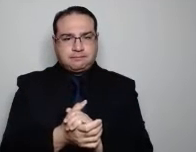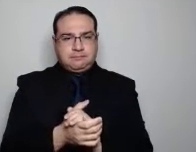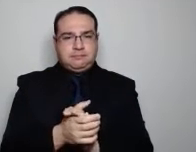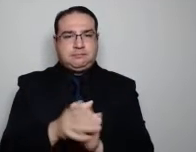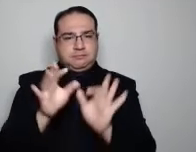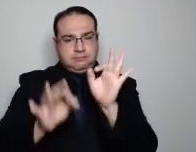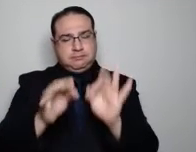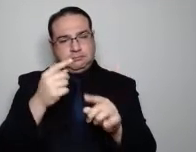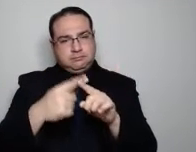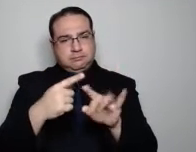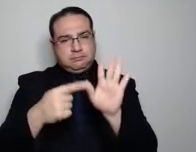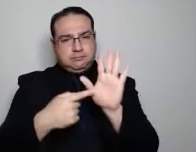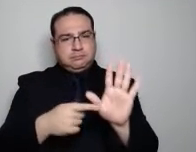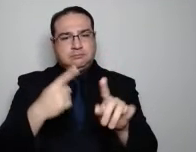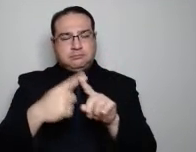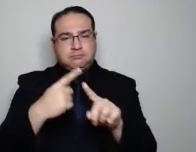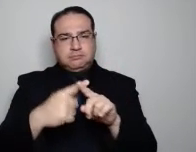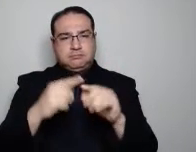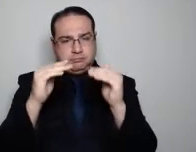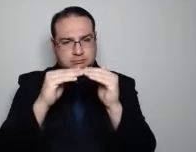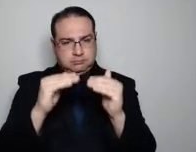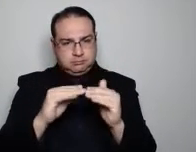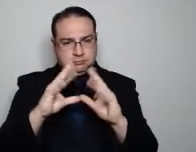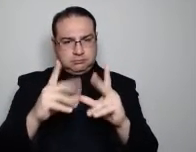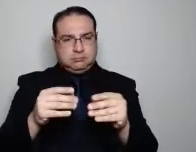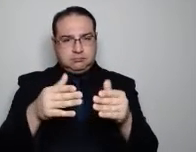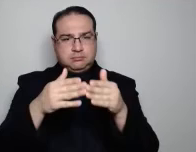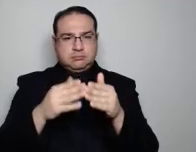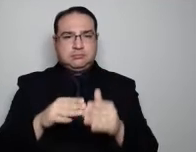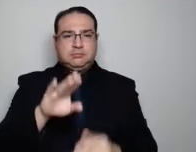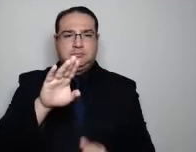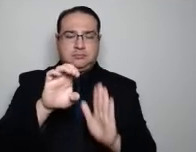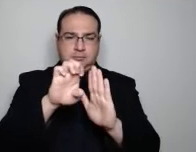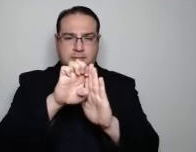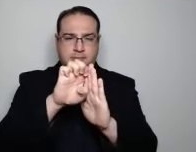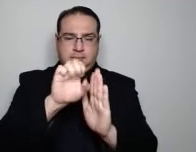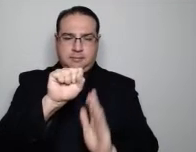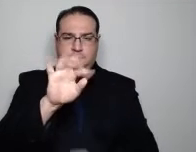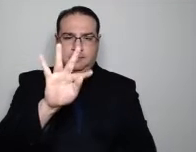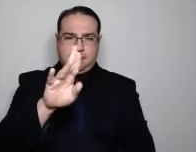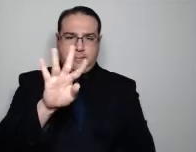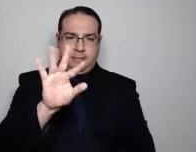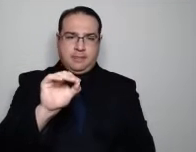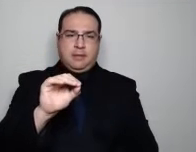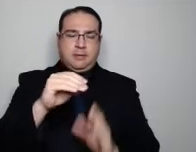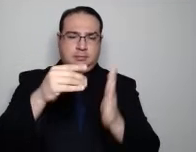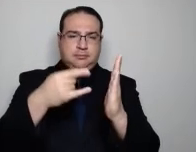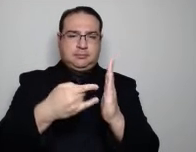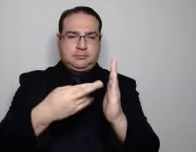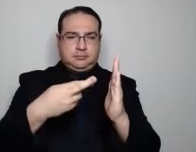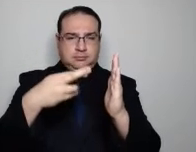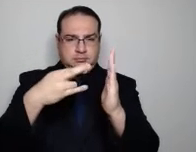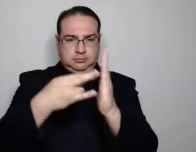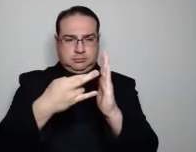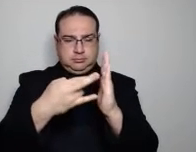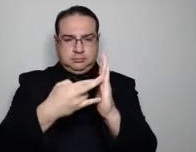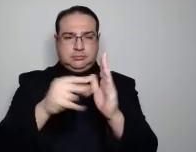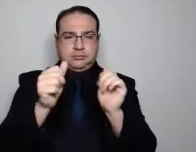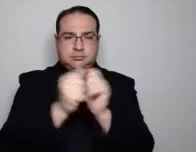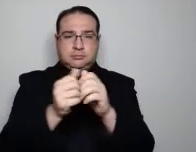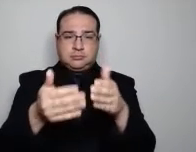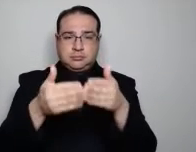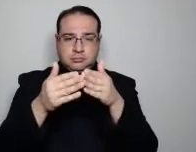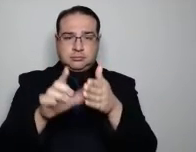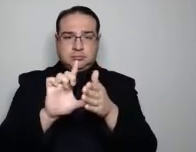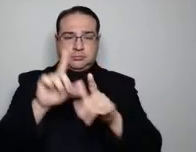ele não cumpriu os requisitos exigidos pelo estatuto e regimento interno, que seria a seleção prévia, né?